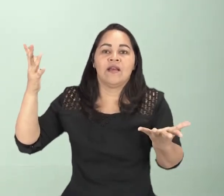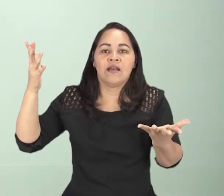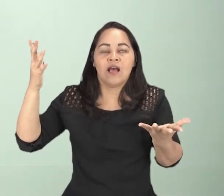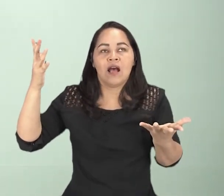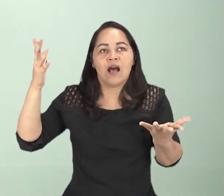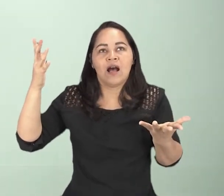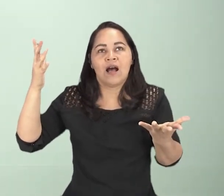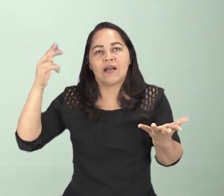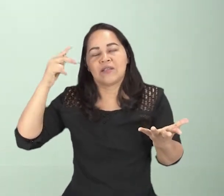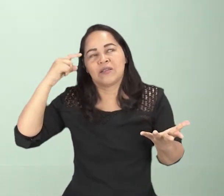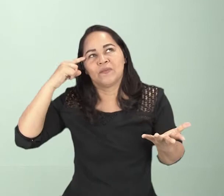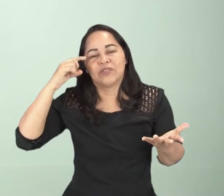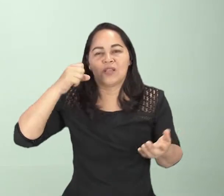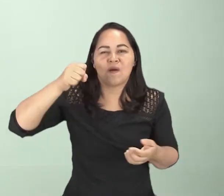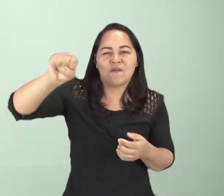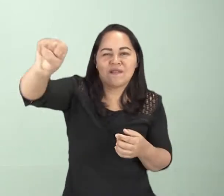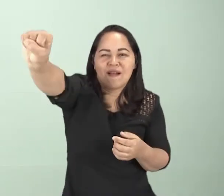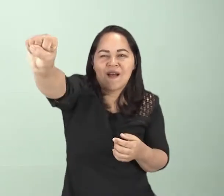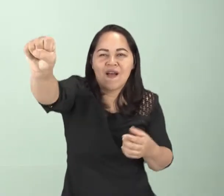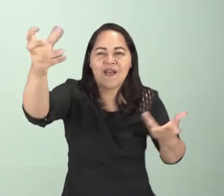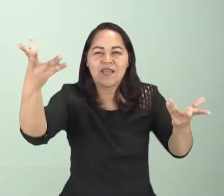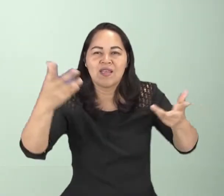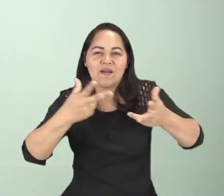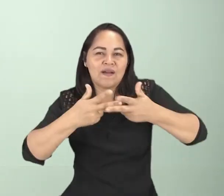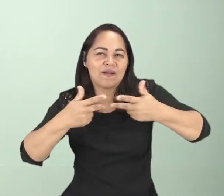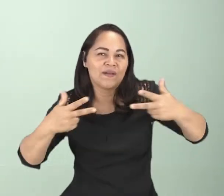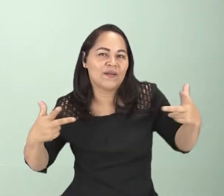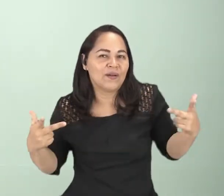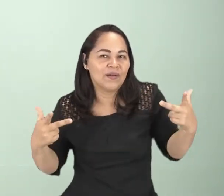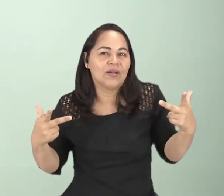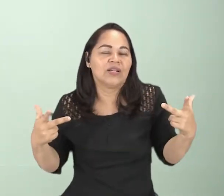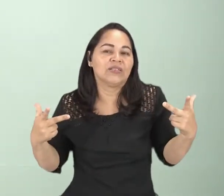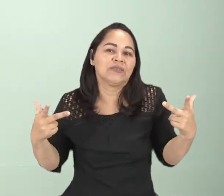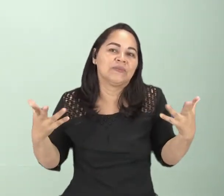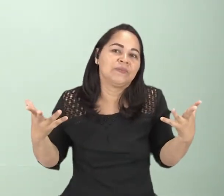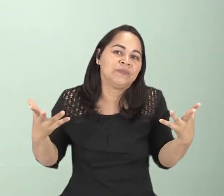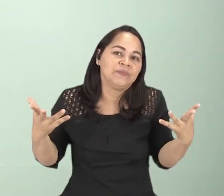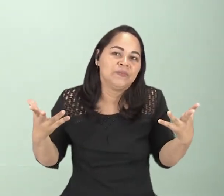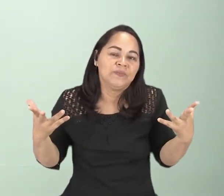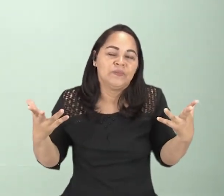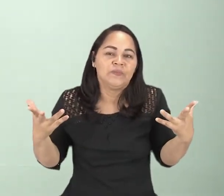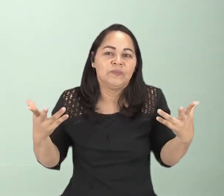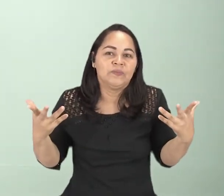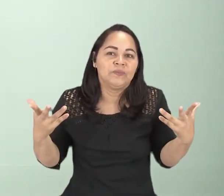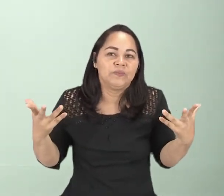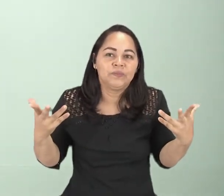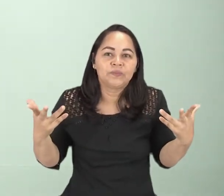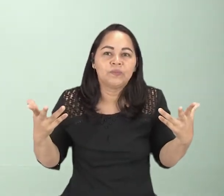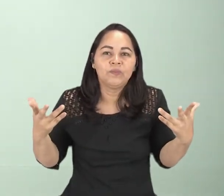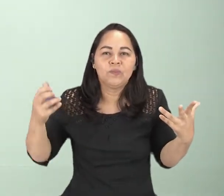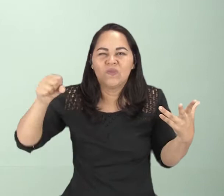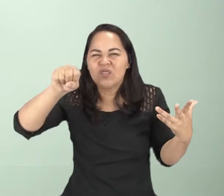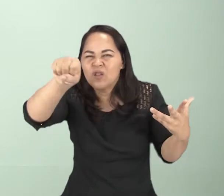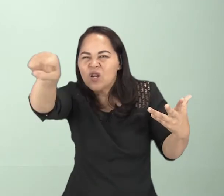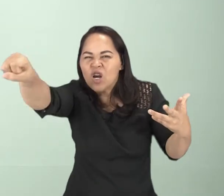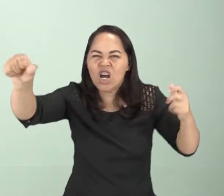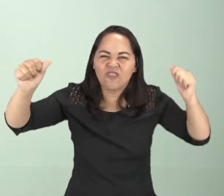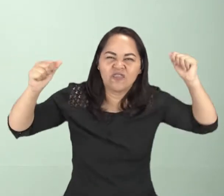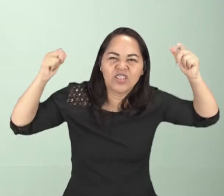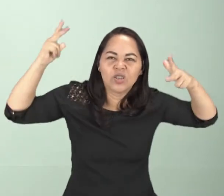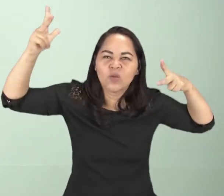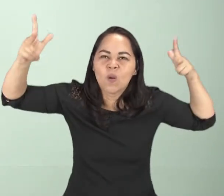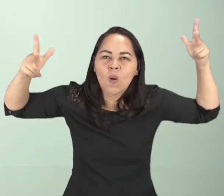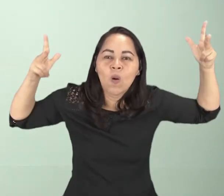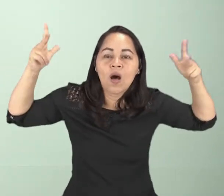que você é um herói, que você é um personagem, que você está ali numa aventura,